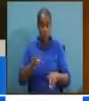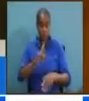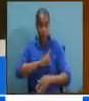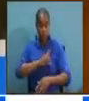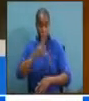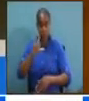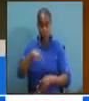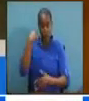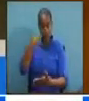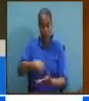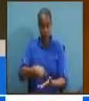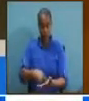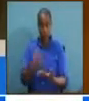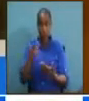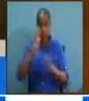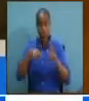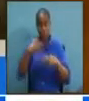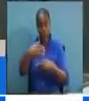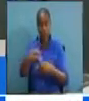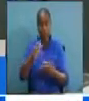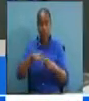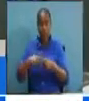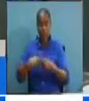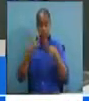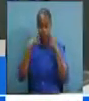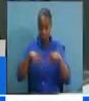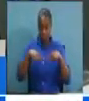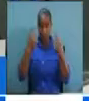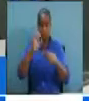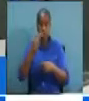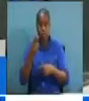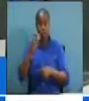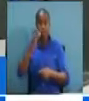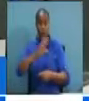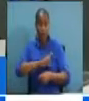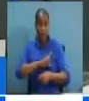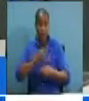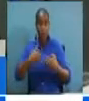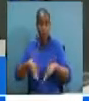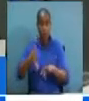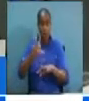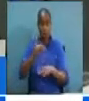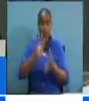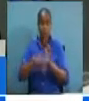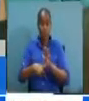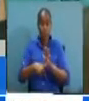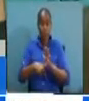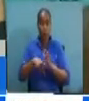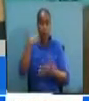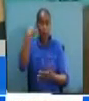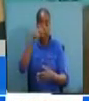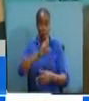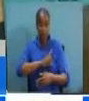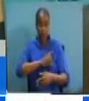também para se financiar, na perspectiva de parceria público-privado, mas também projetos privados que terão de se